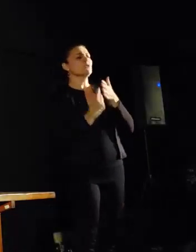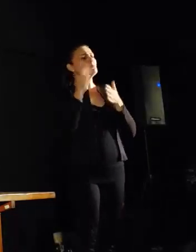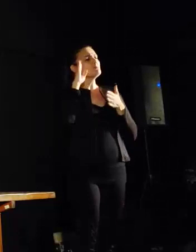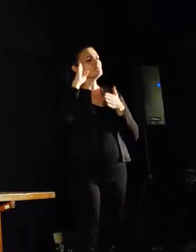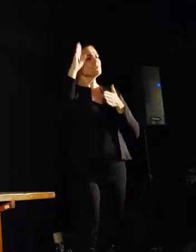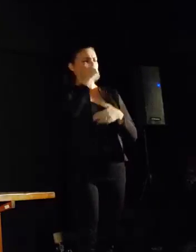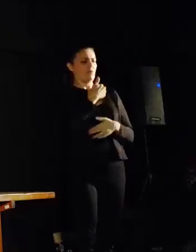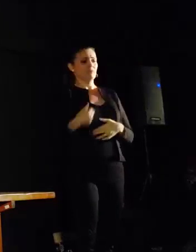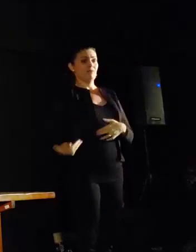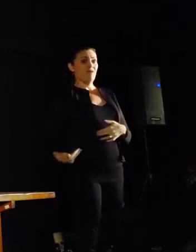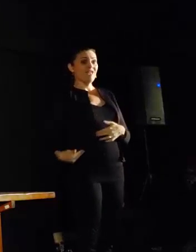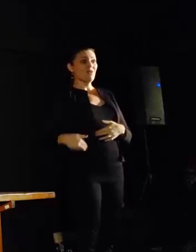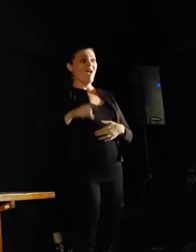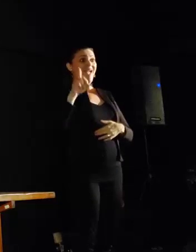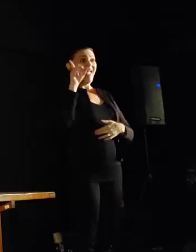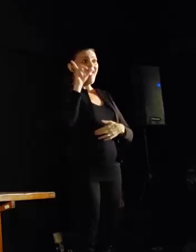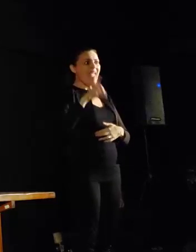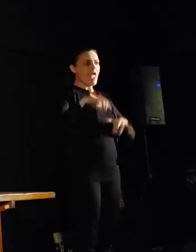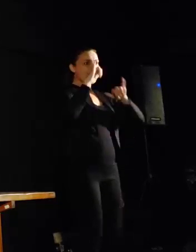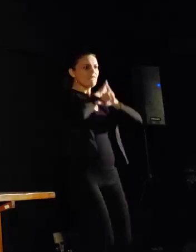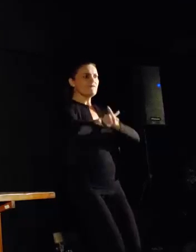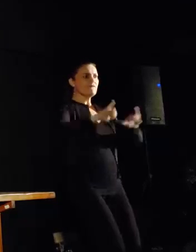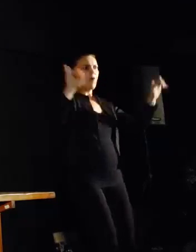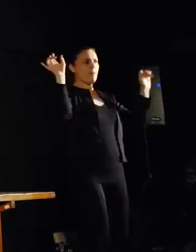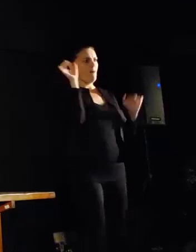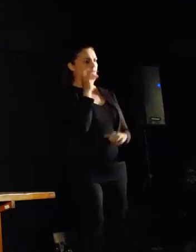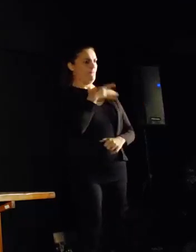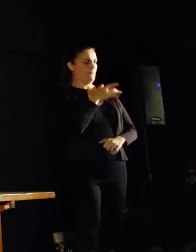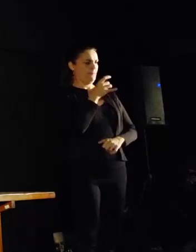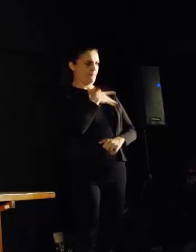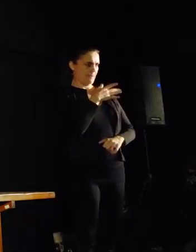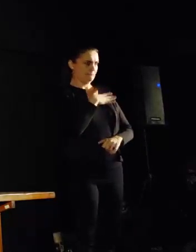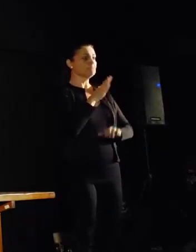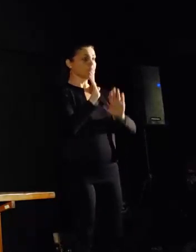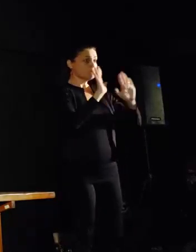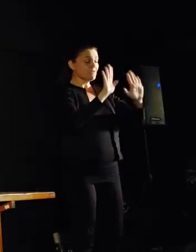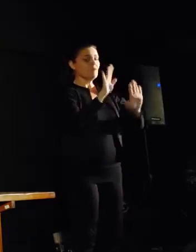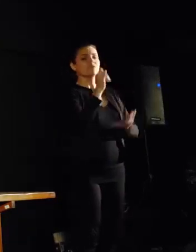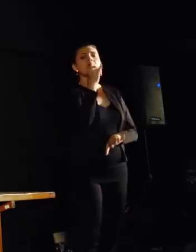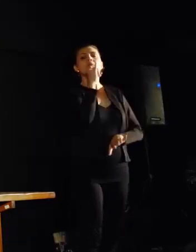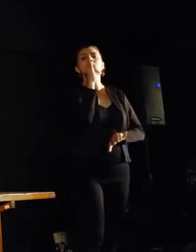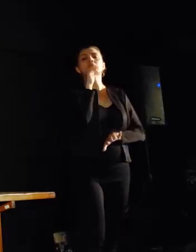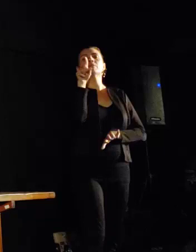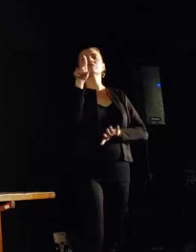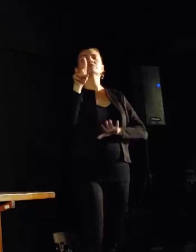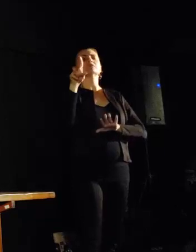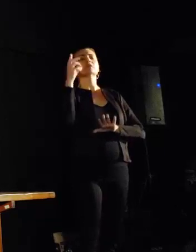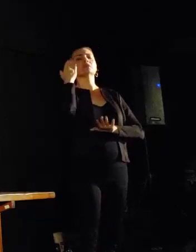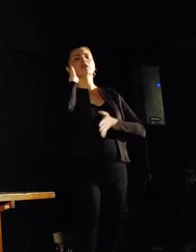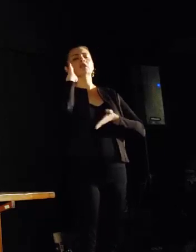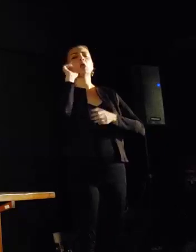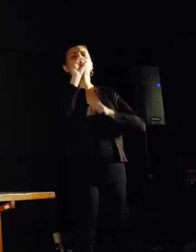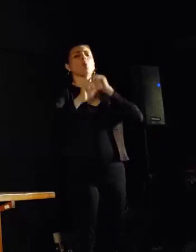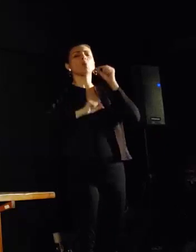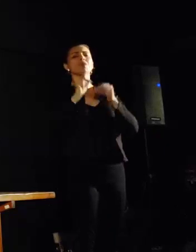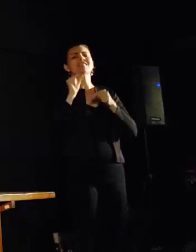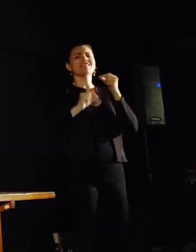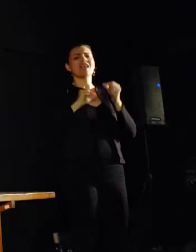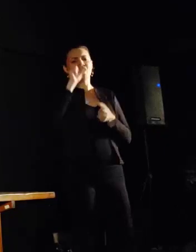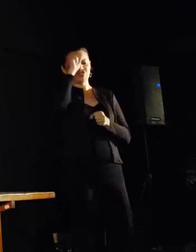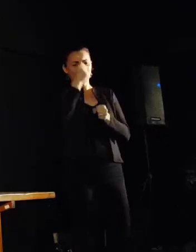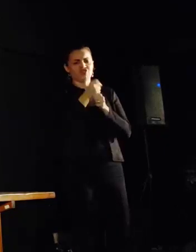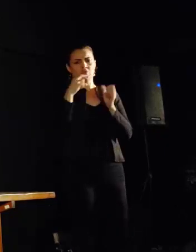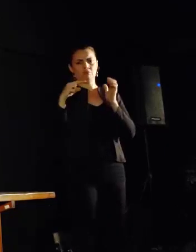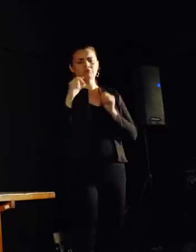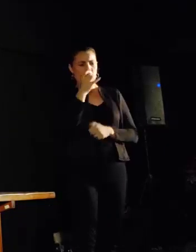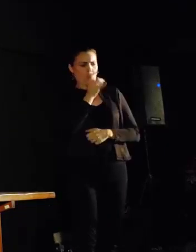gestão do medo. Certo? Eu daria um exemplo para vocês entenderem o que significa a gestão do medo. 2015 ou 2016...